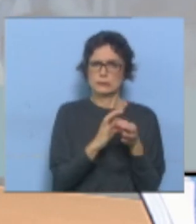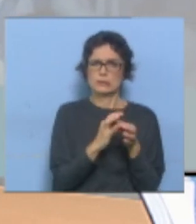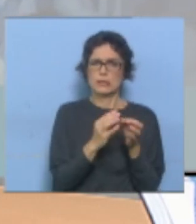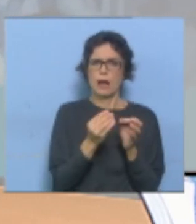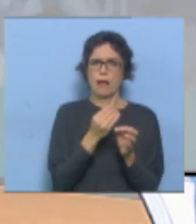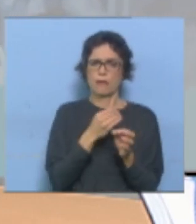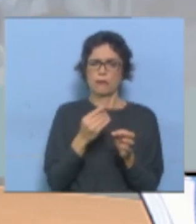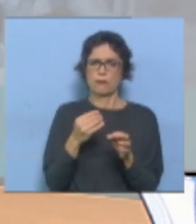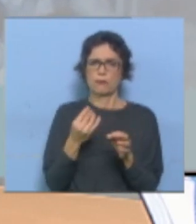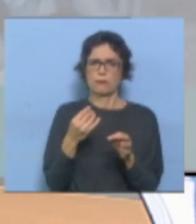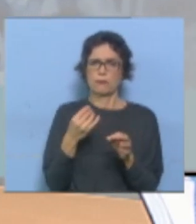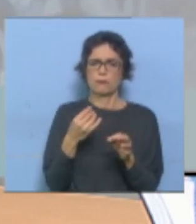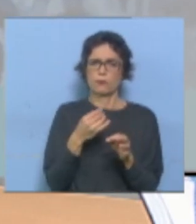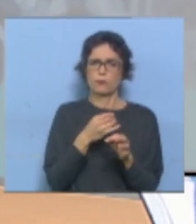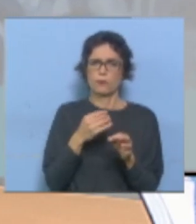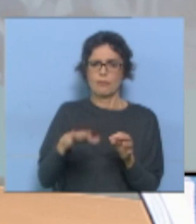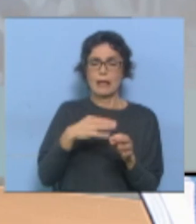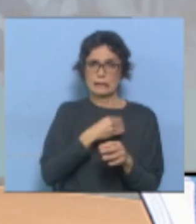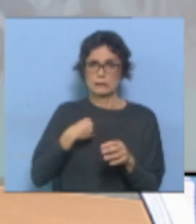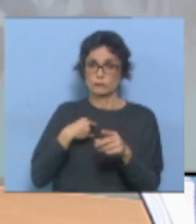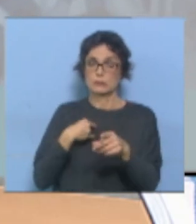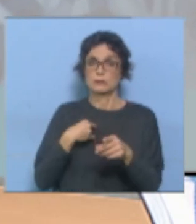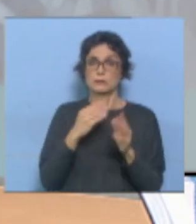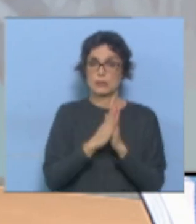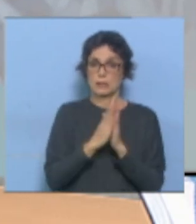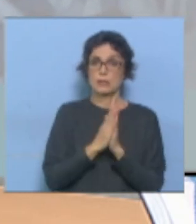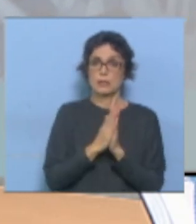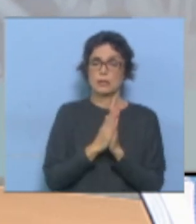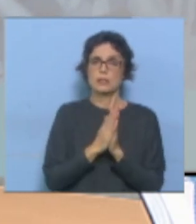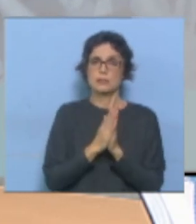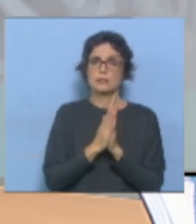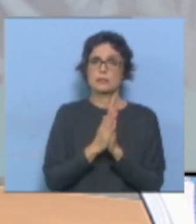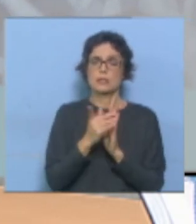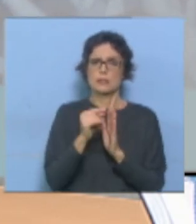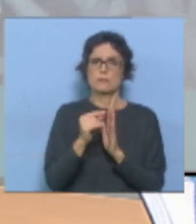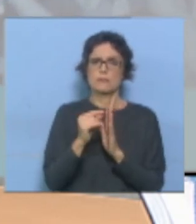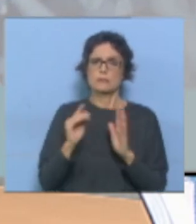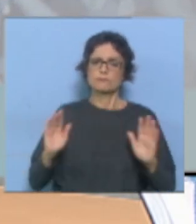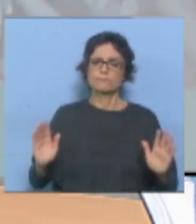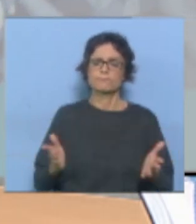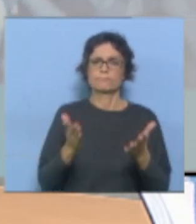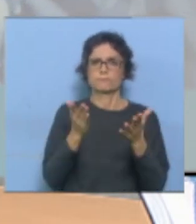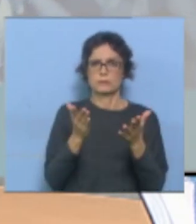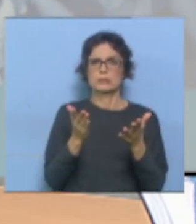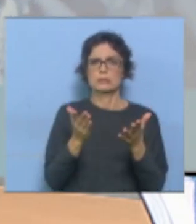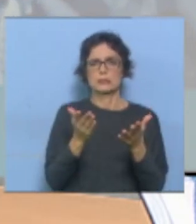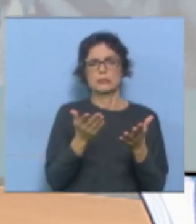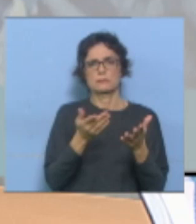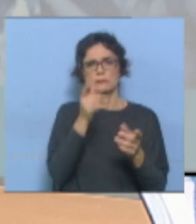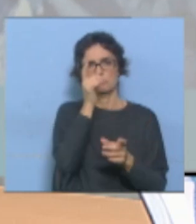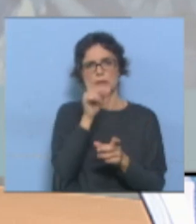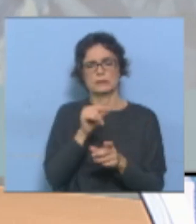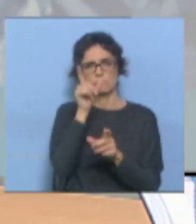mais assumida também como uma presença transversal de partilha de encontro com todos